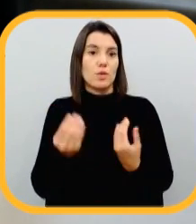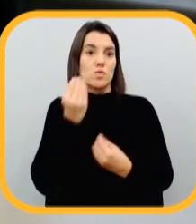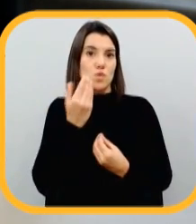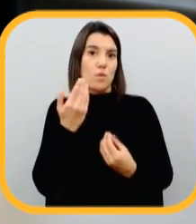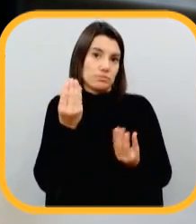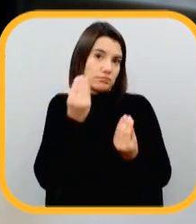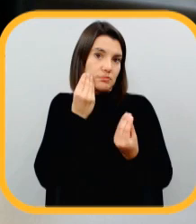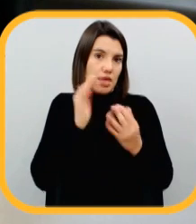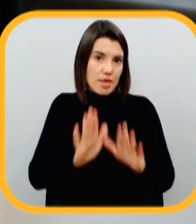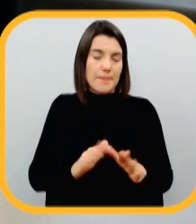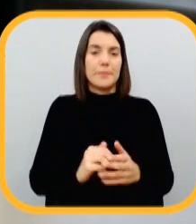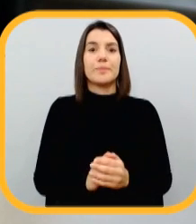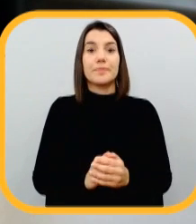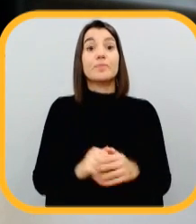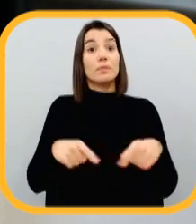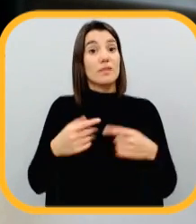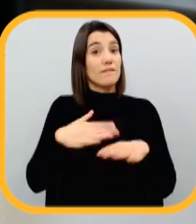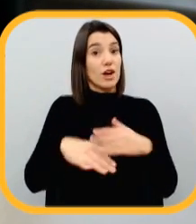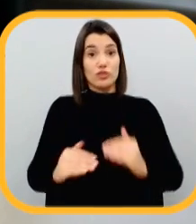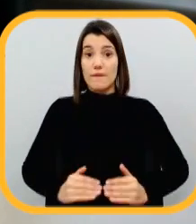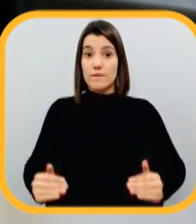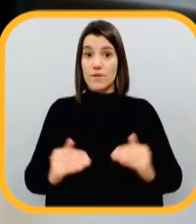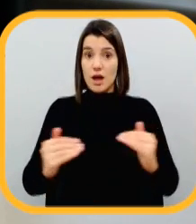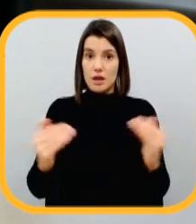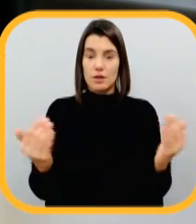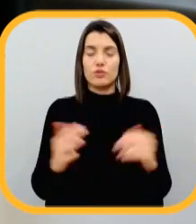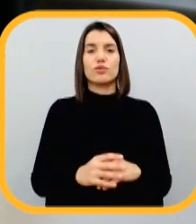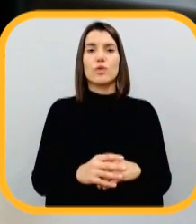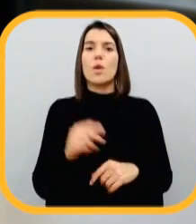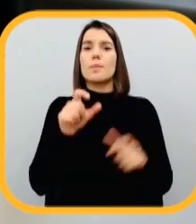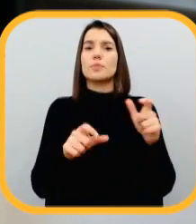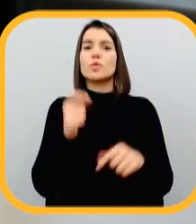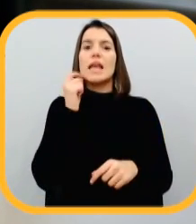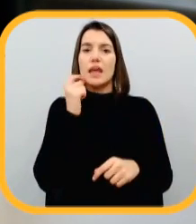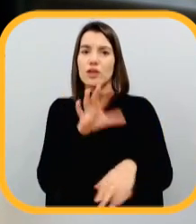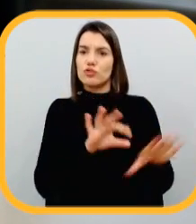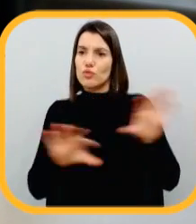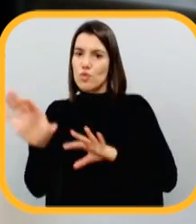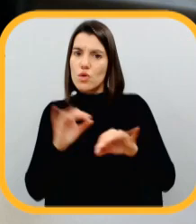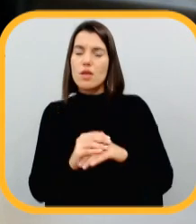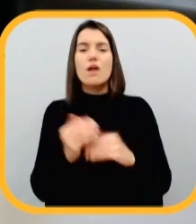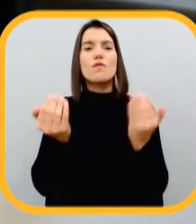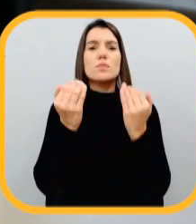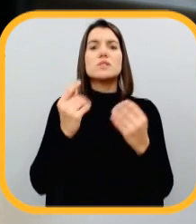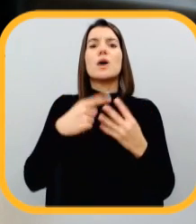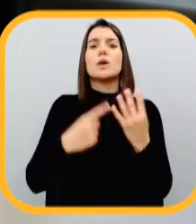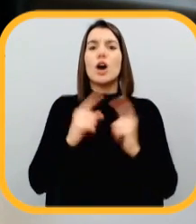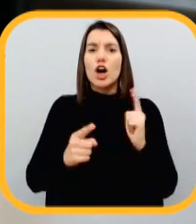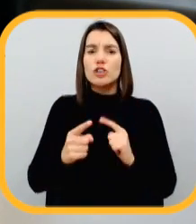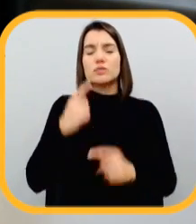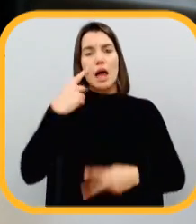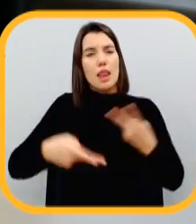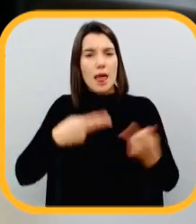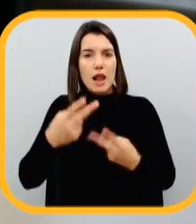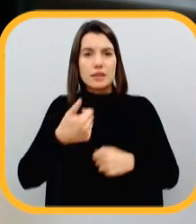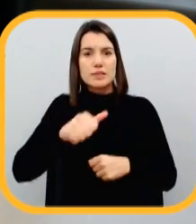tal como elas se apresentam, e realiza-se em várias fases: a escolha da amostra, a obtenção de informação, a análise